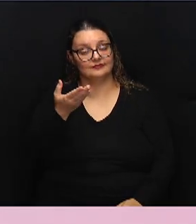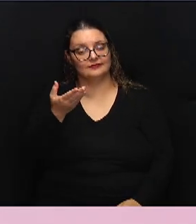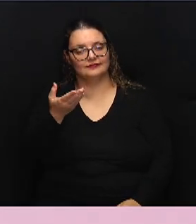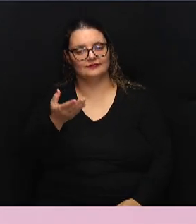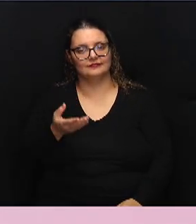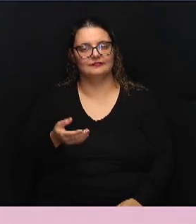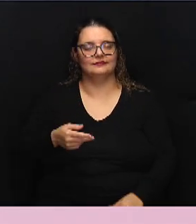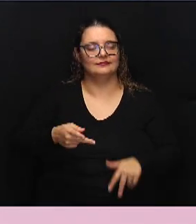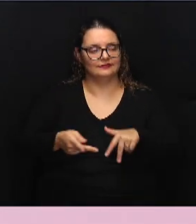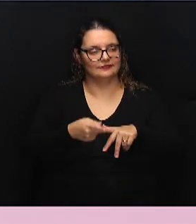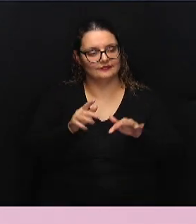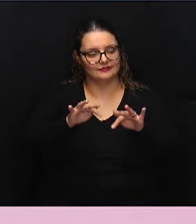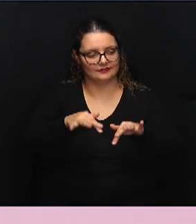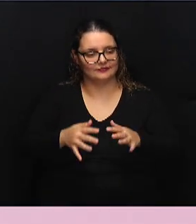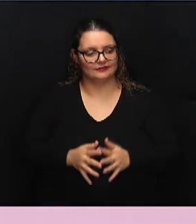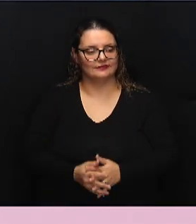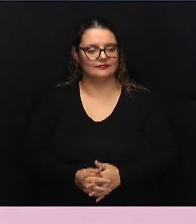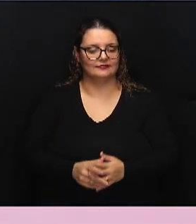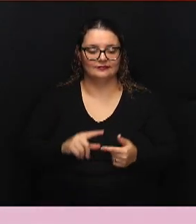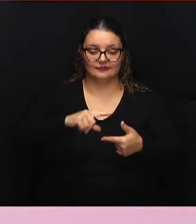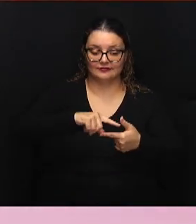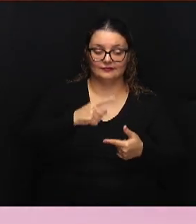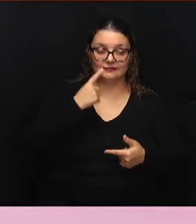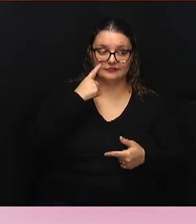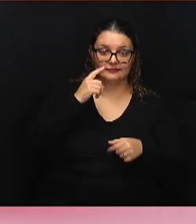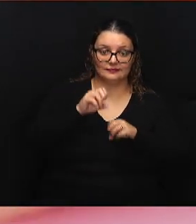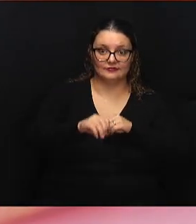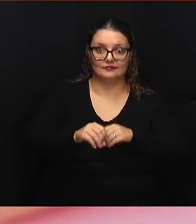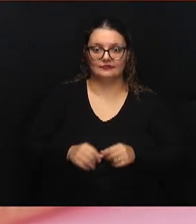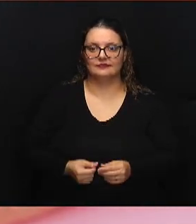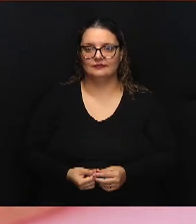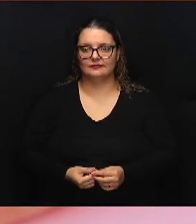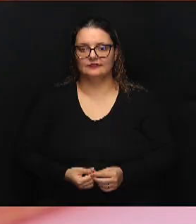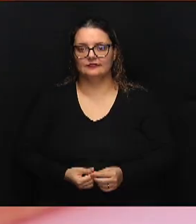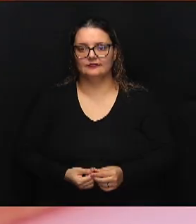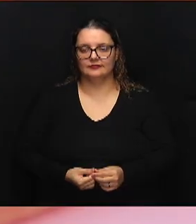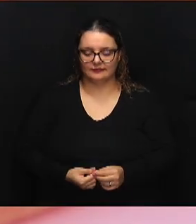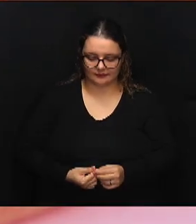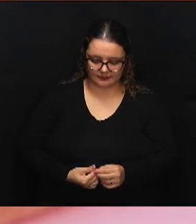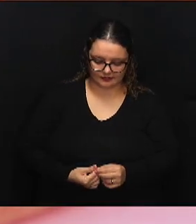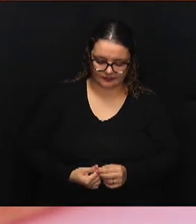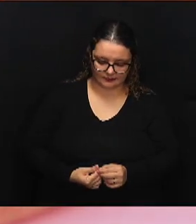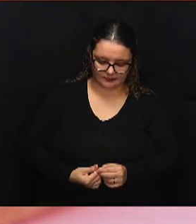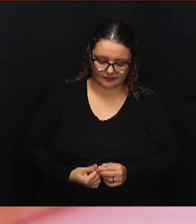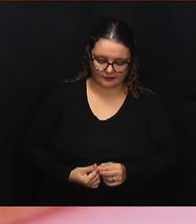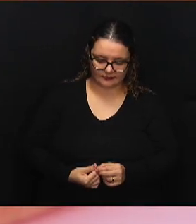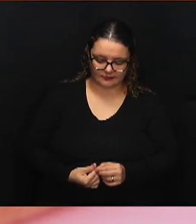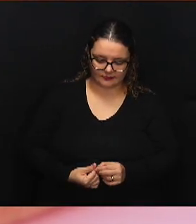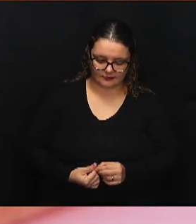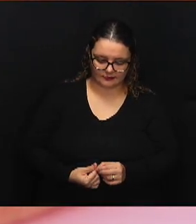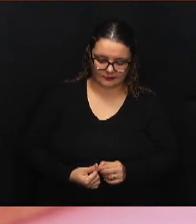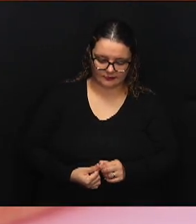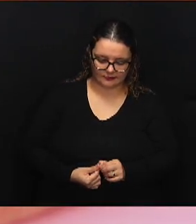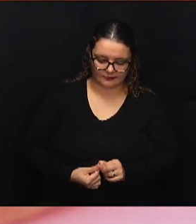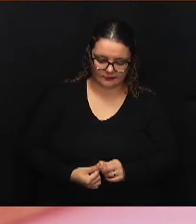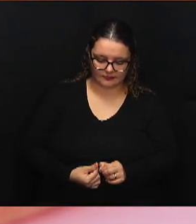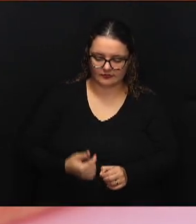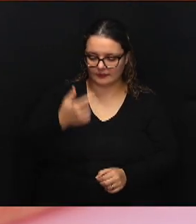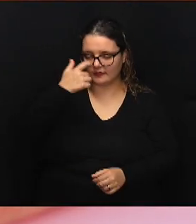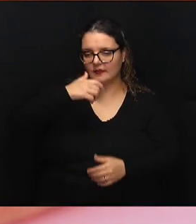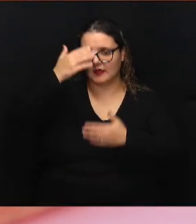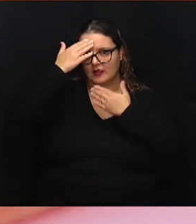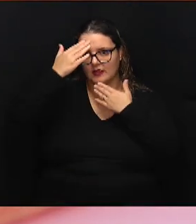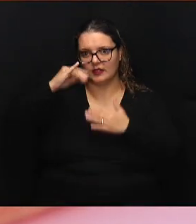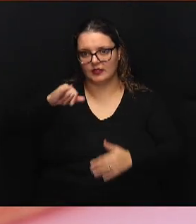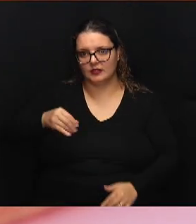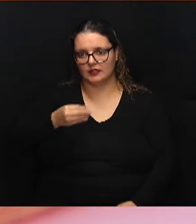suas considerações finais aqui no quadro De Olho na Educação. Eu agradeço bastante aqui a